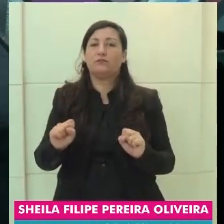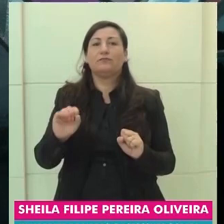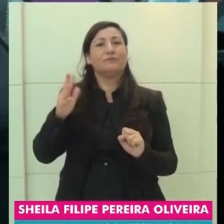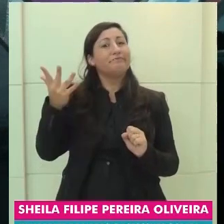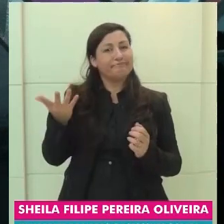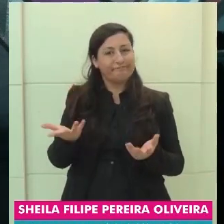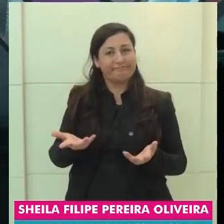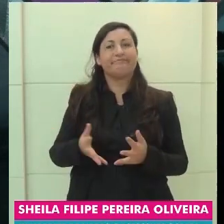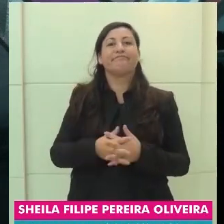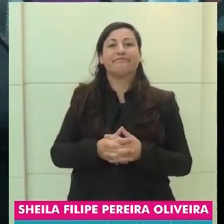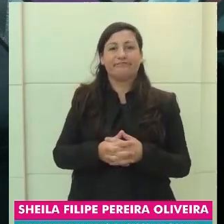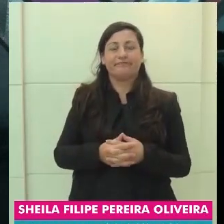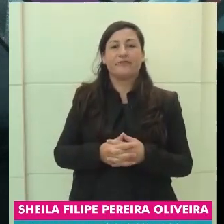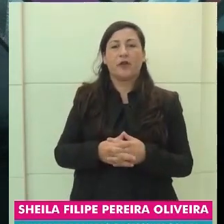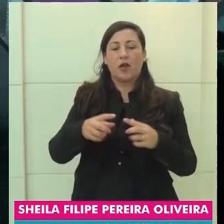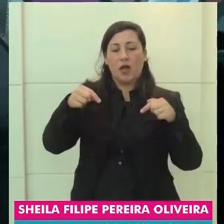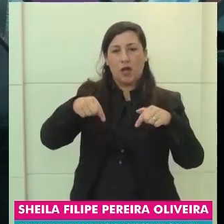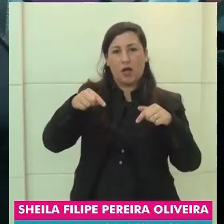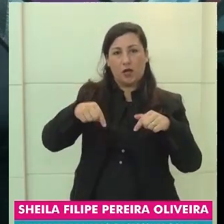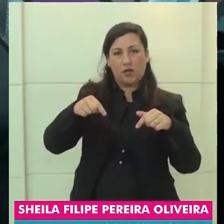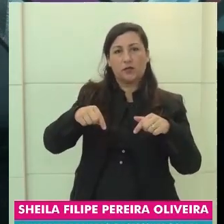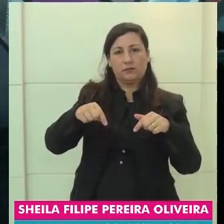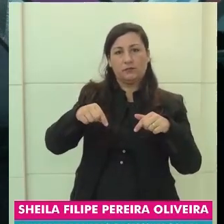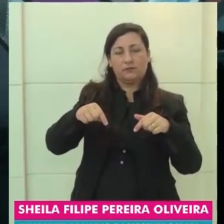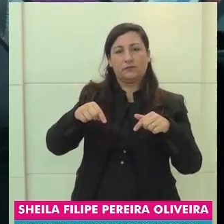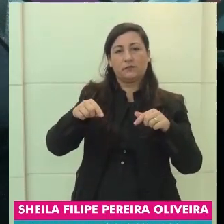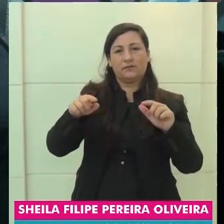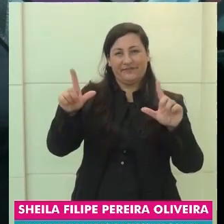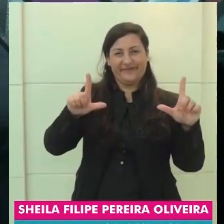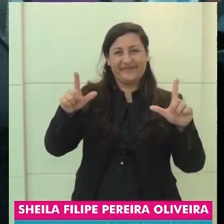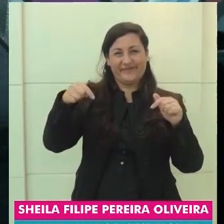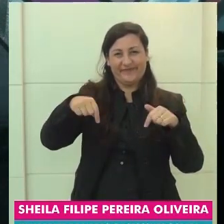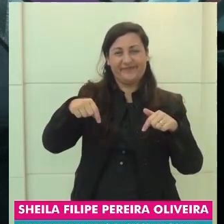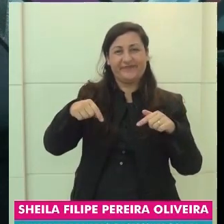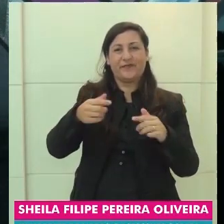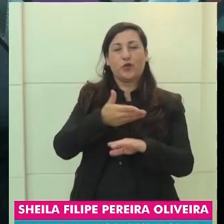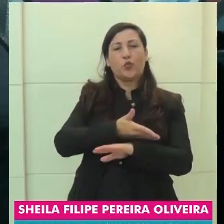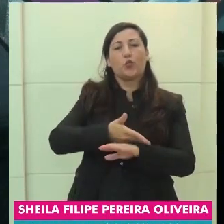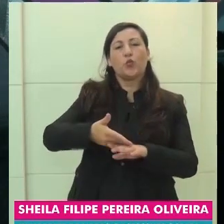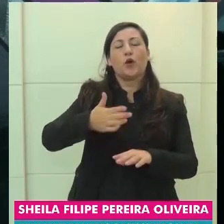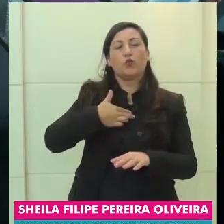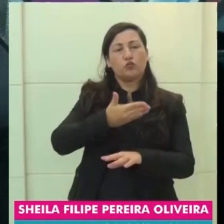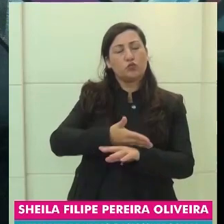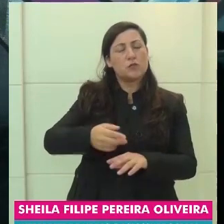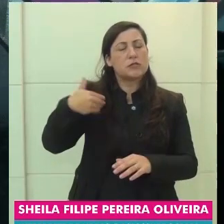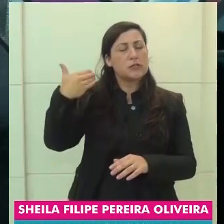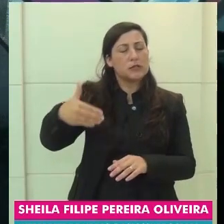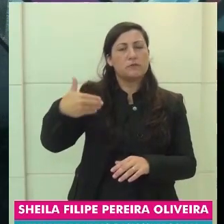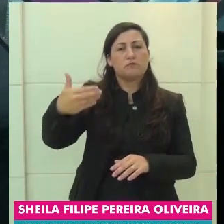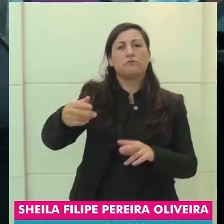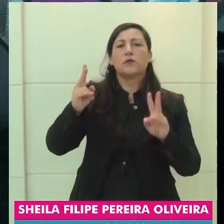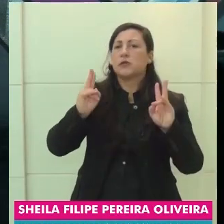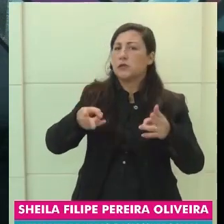Então, aqui no programa, eu sempre tenho a oportunidade de...